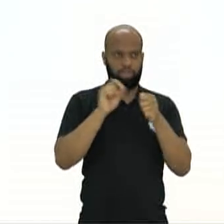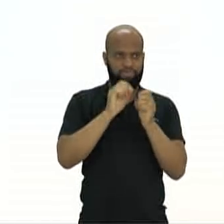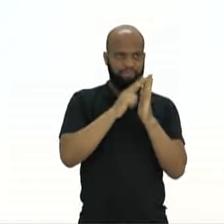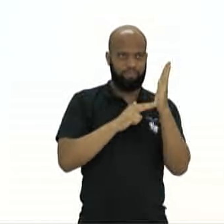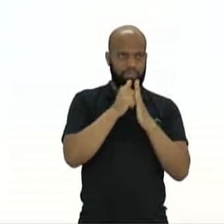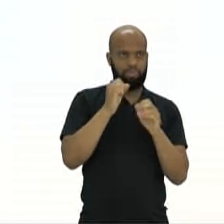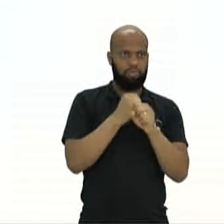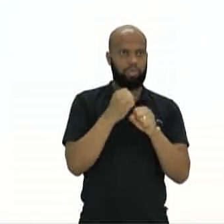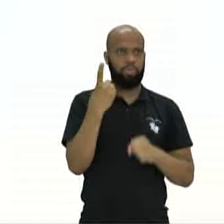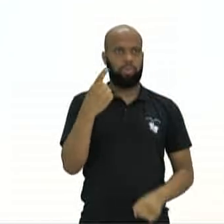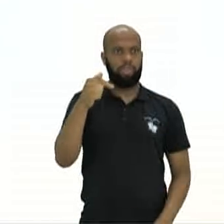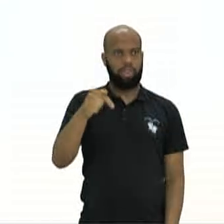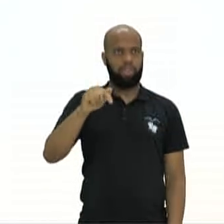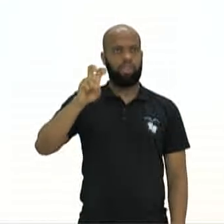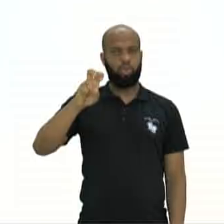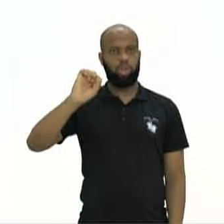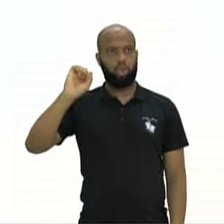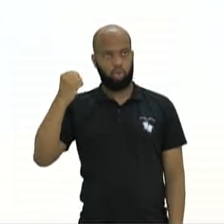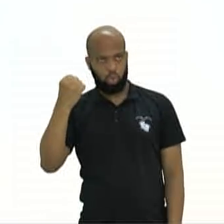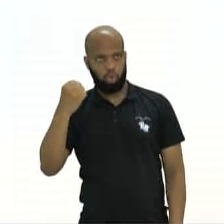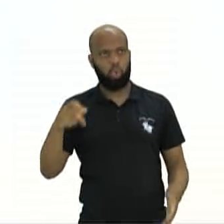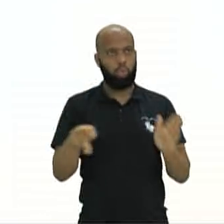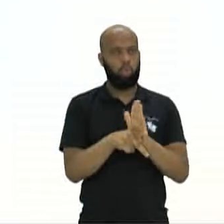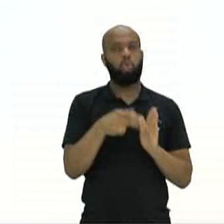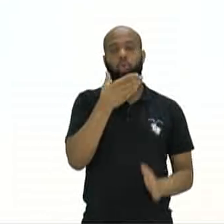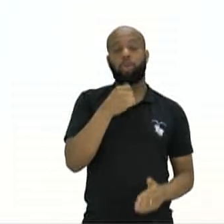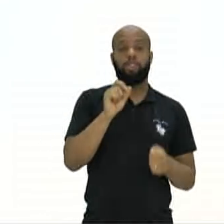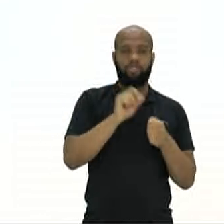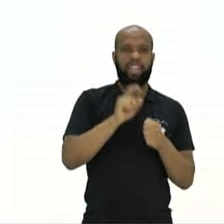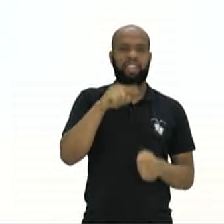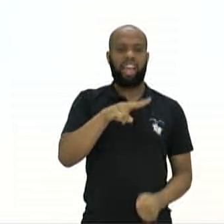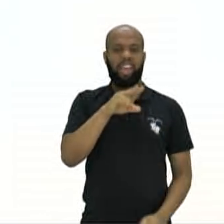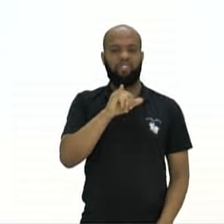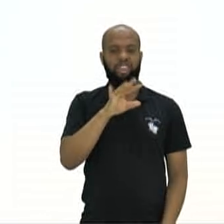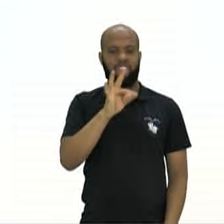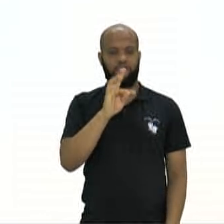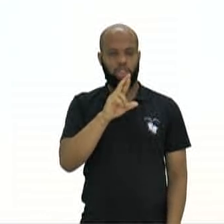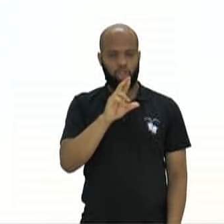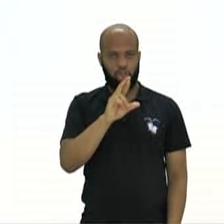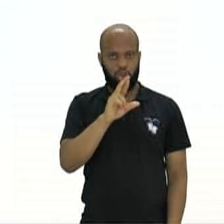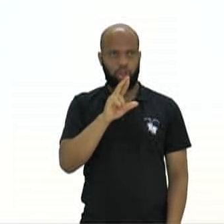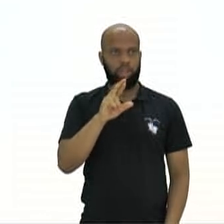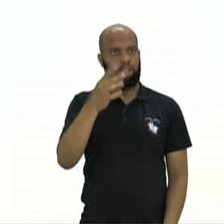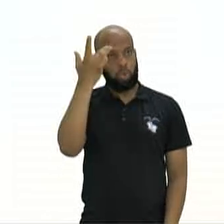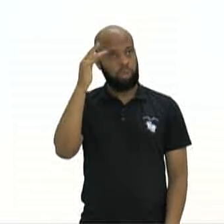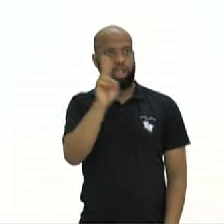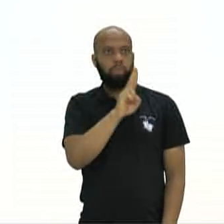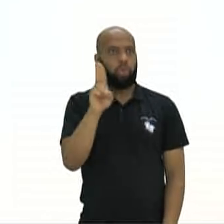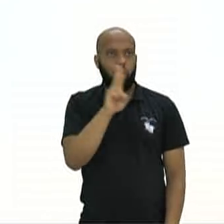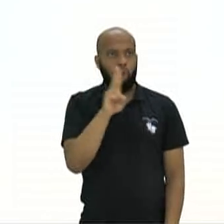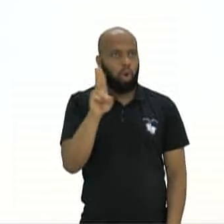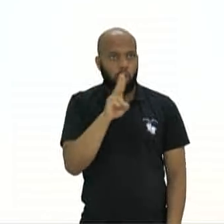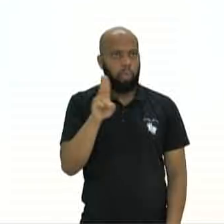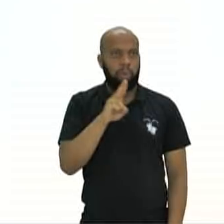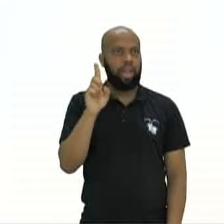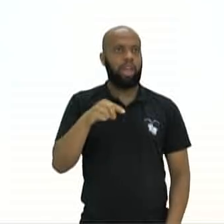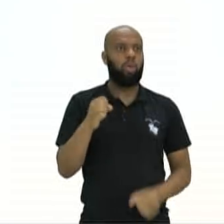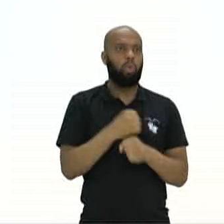quase 100 anos antes, né, do Victor Meirelles. Não tem, é um autor desconhecido, não se sabe o autor, ele